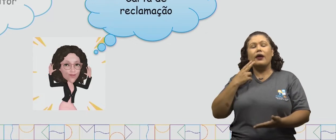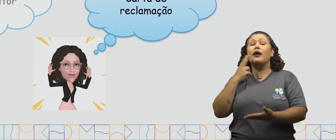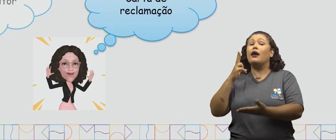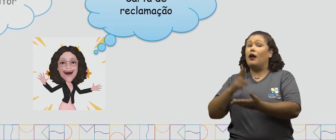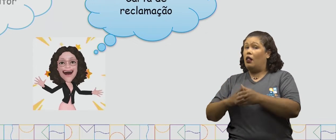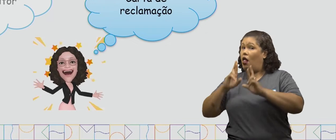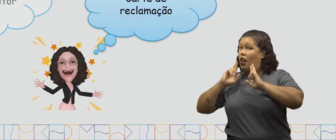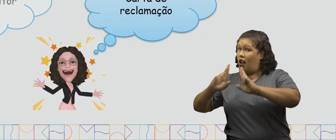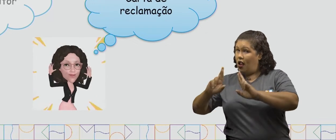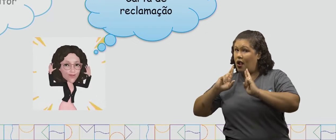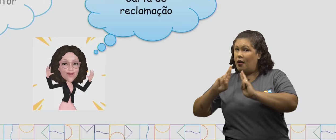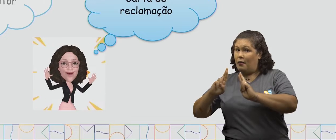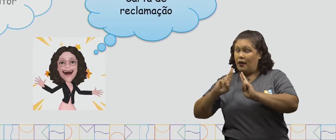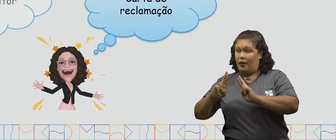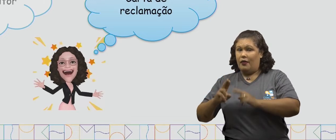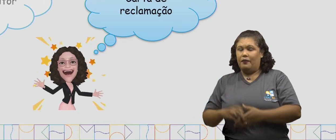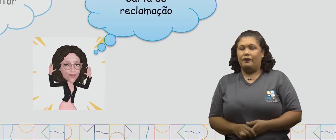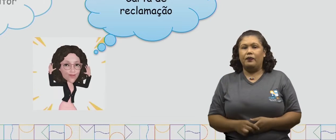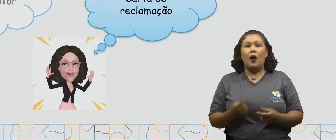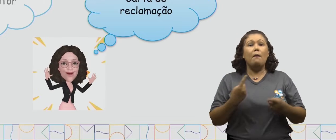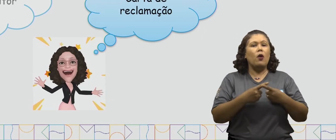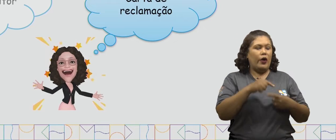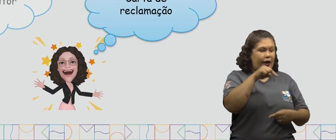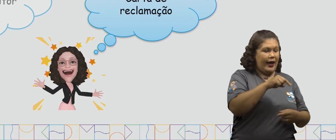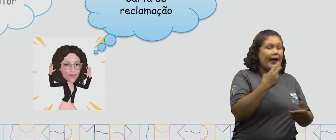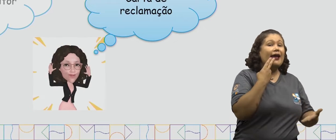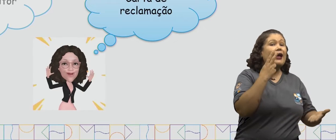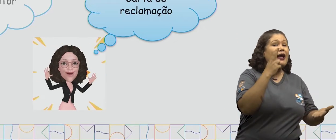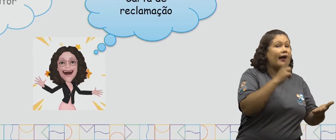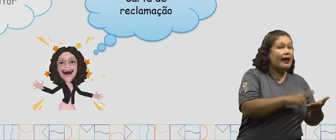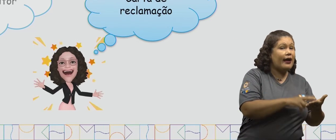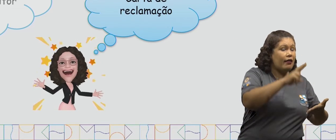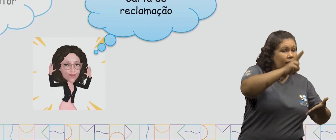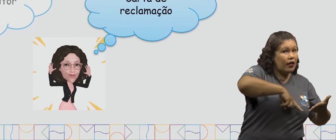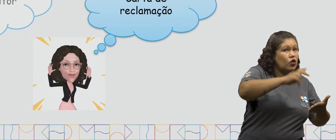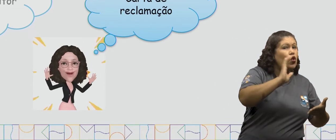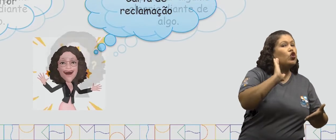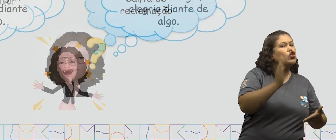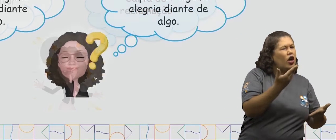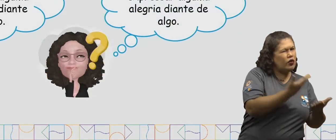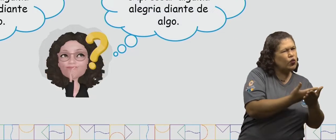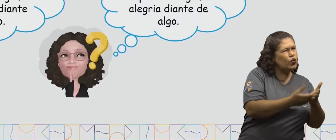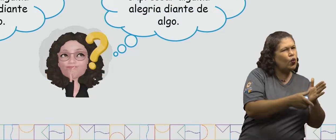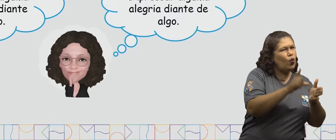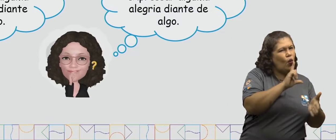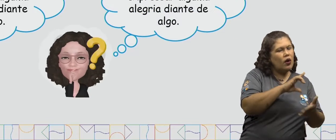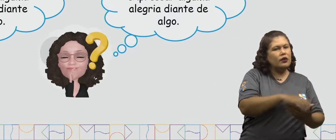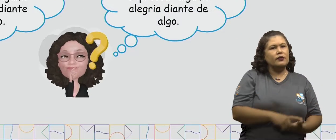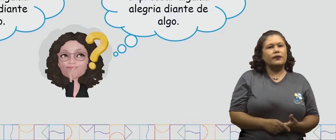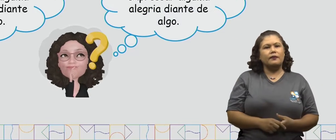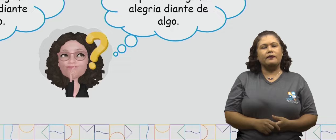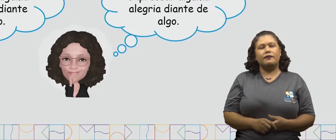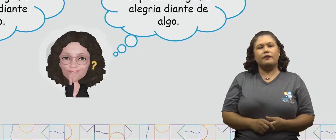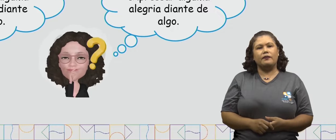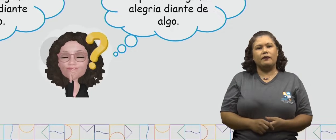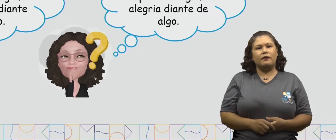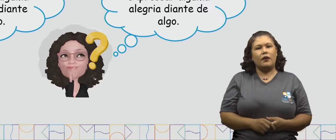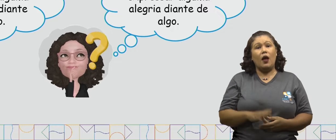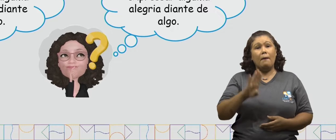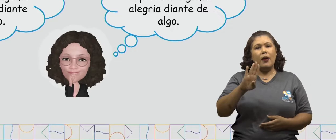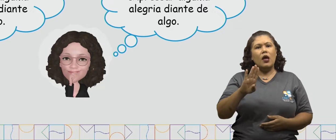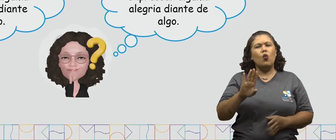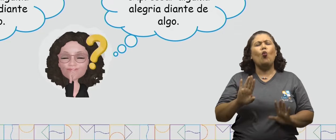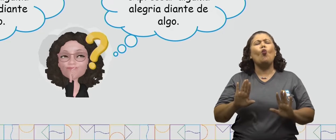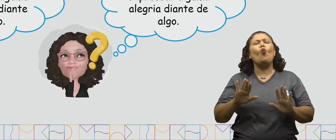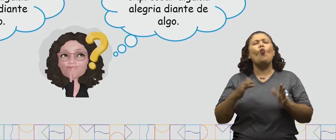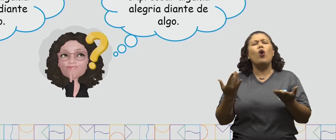de reclamação. A carta de leitor nós produzimos na aula anterior. Letra B. Quando uma carta